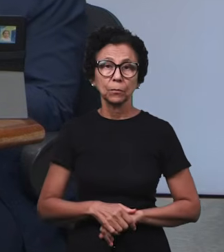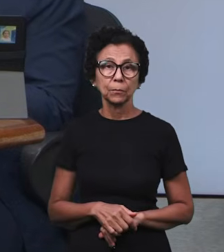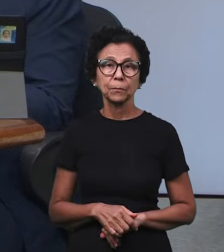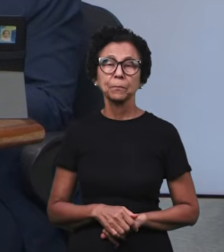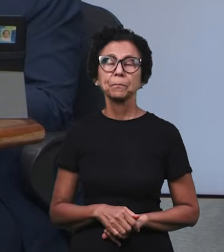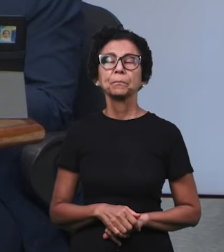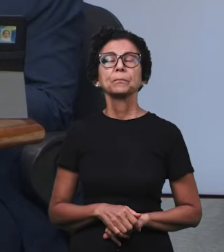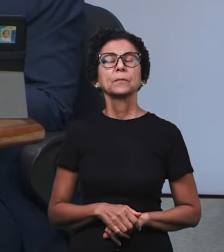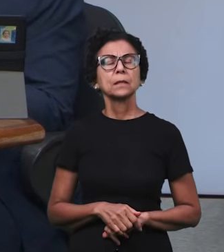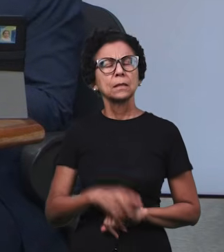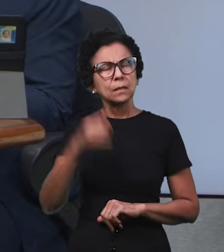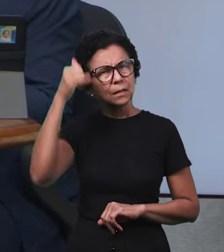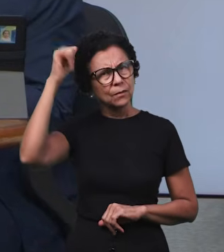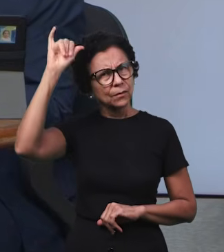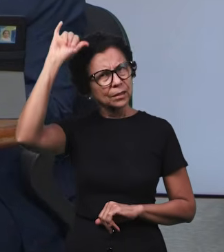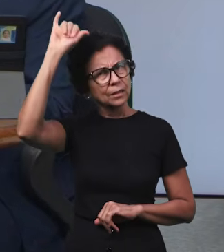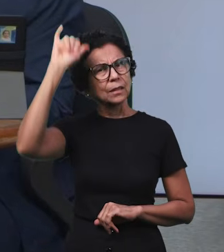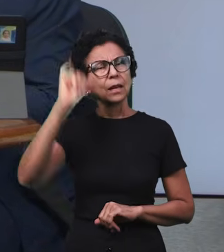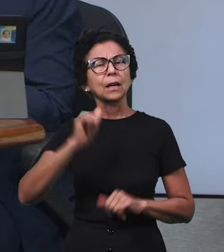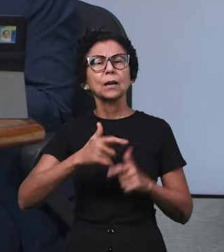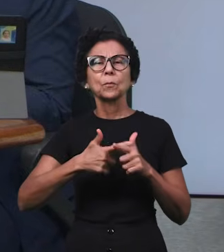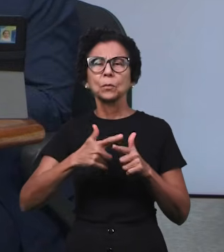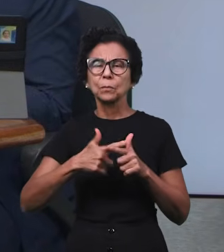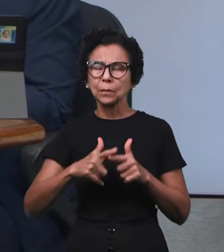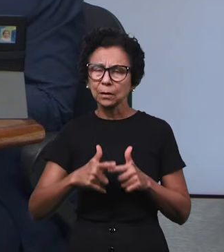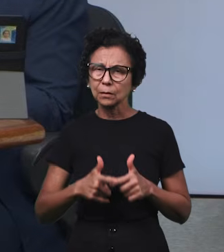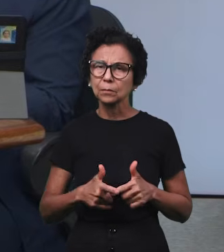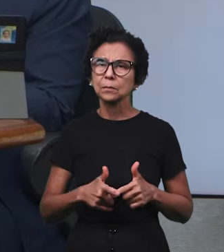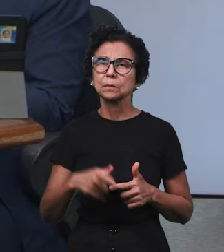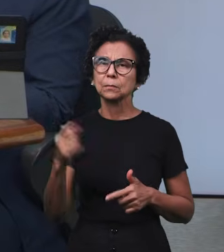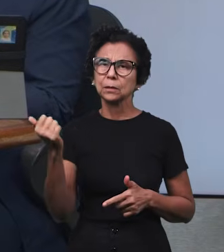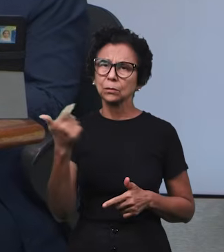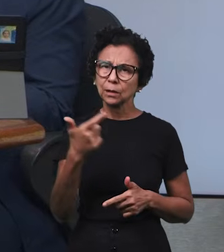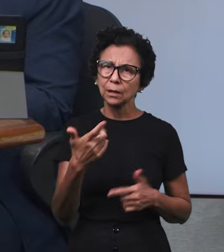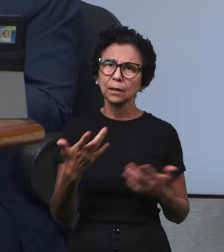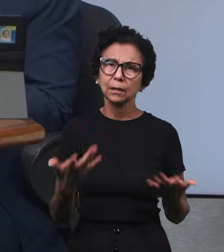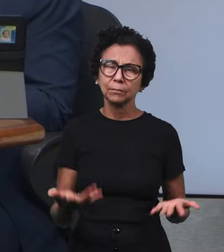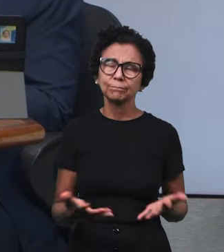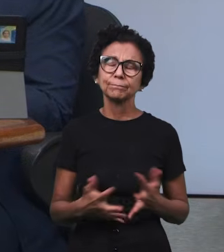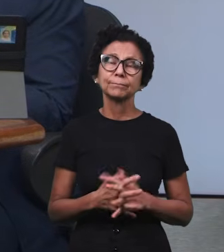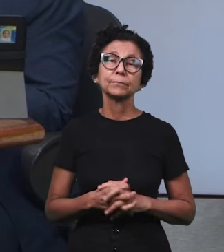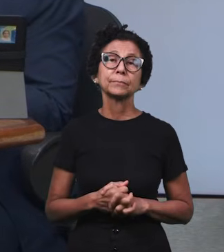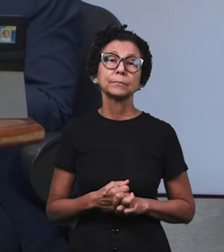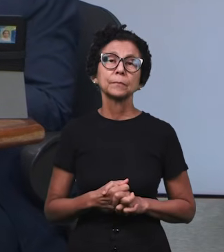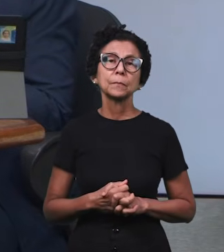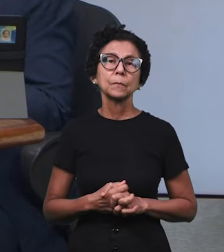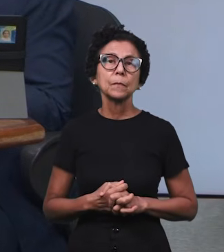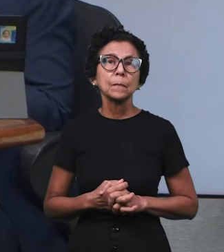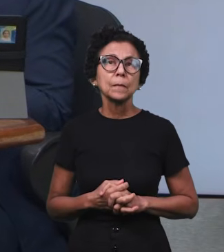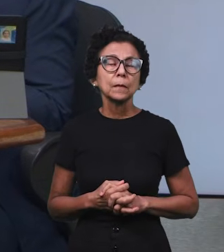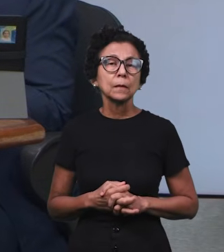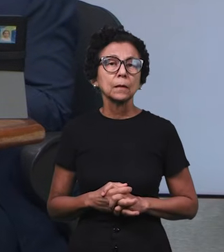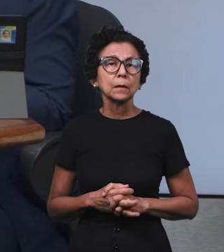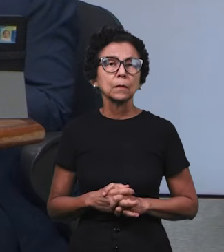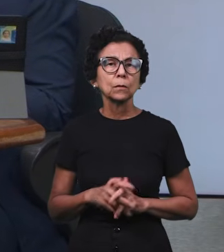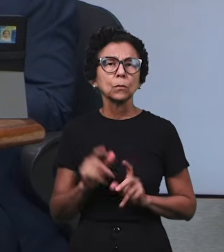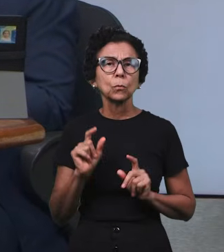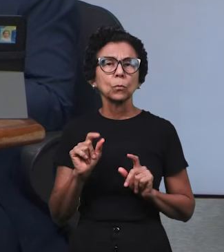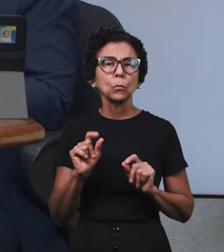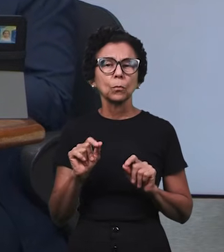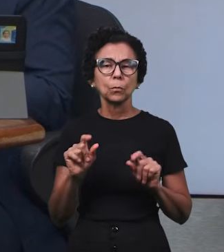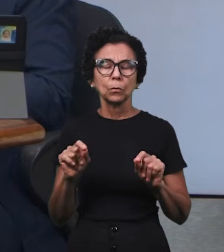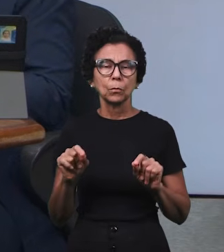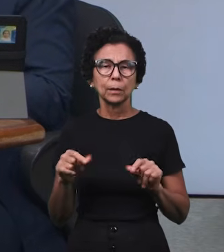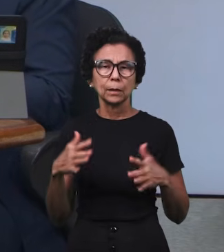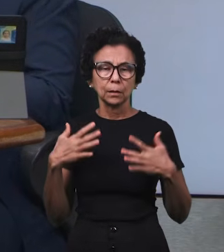E sempre trabalha a prevenção, a promoção da saúde. Mas agora, falando de sintomas da doença renal crônica, o